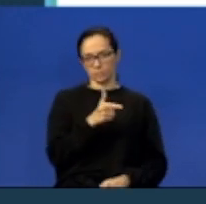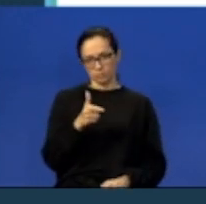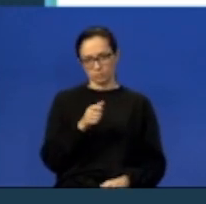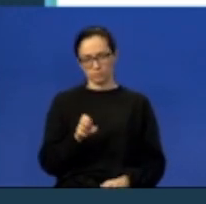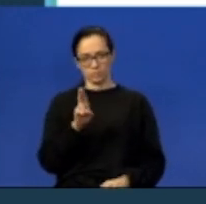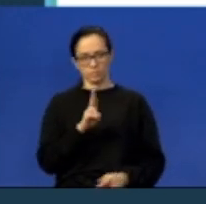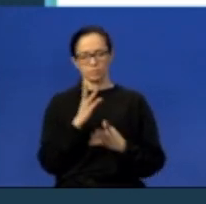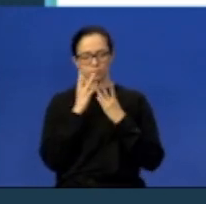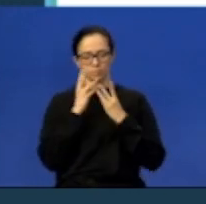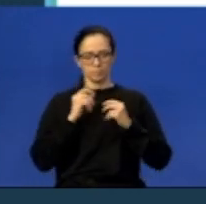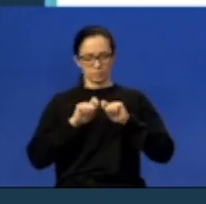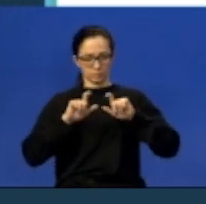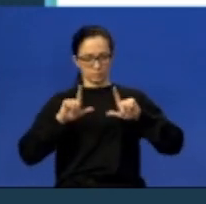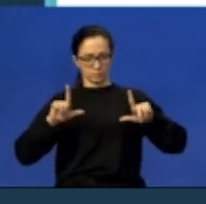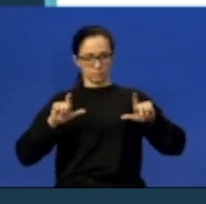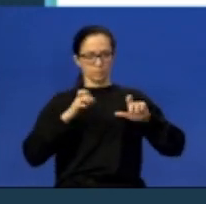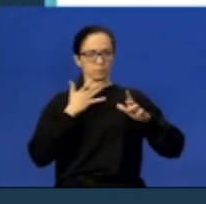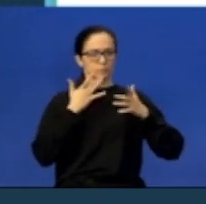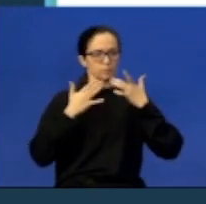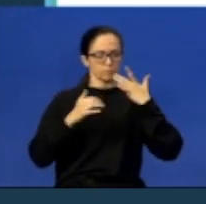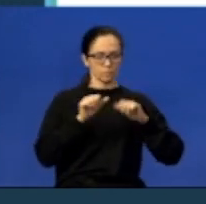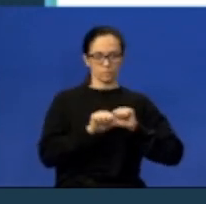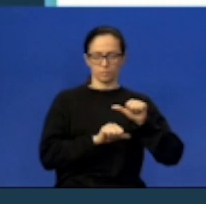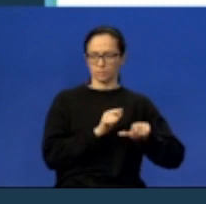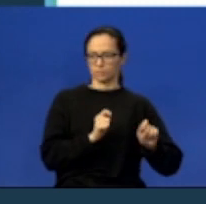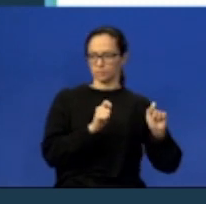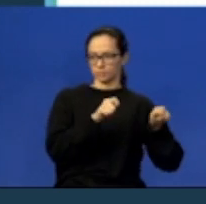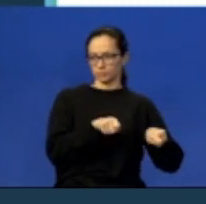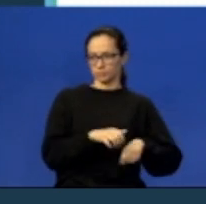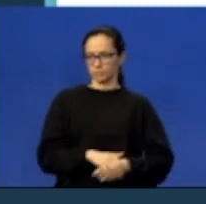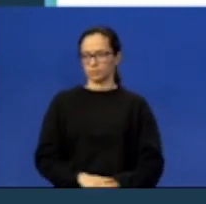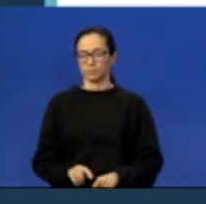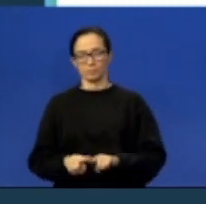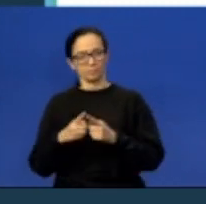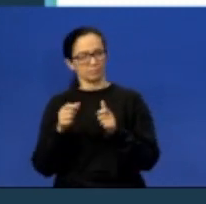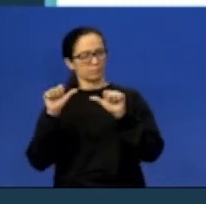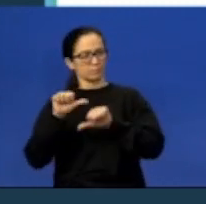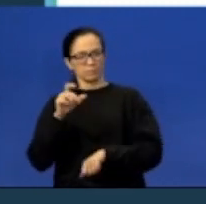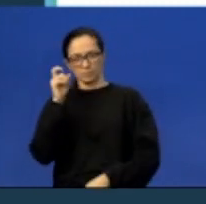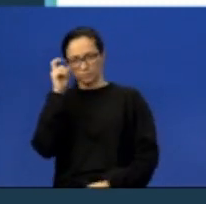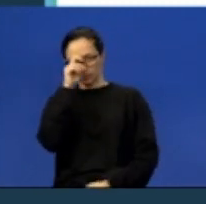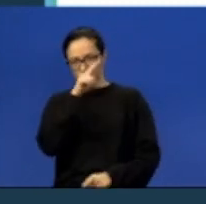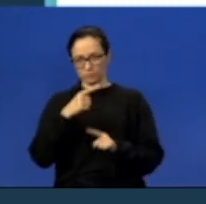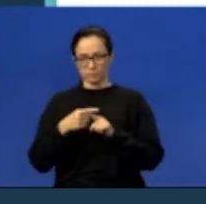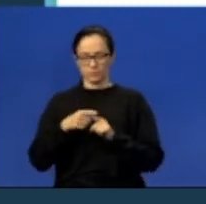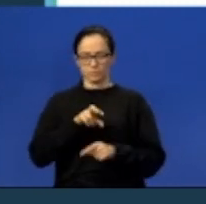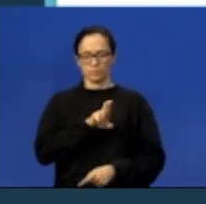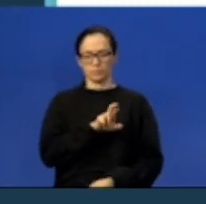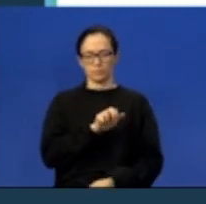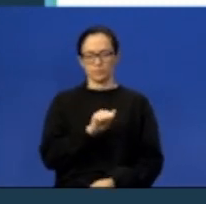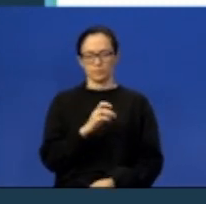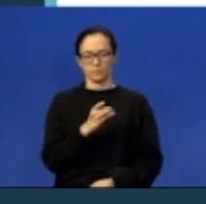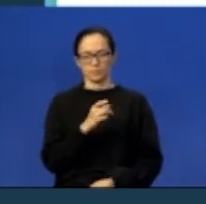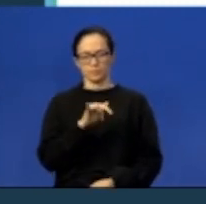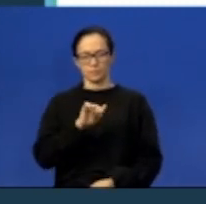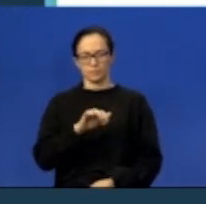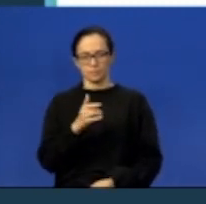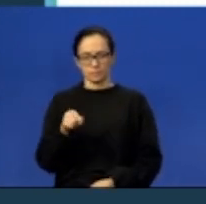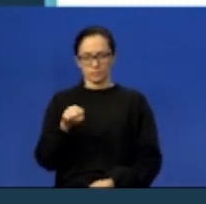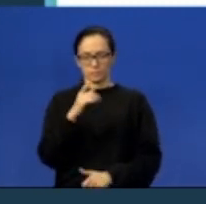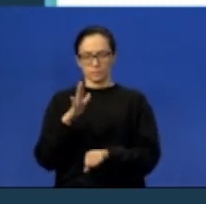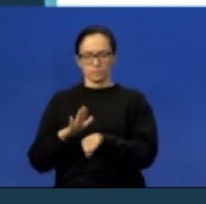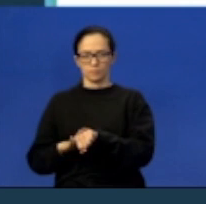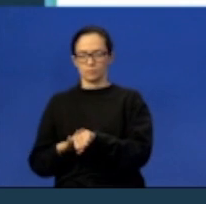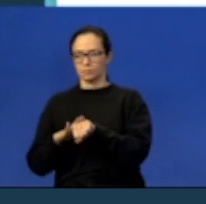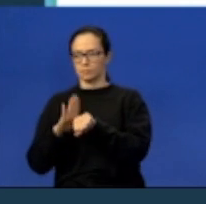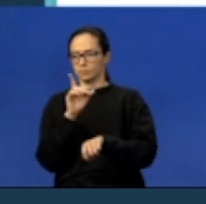de substâncias de contraste. Aqui a gente vai ver as principais desvantagens, que é a maior quantidade de radiação ionizante, maior número de artefatos na imagem, como